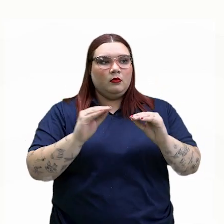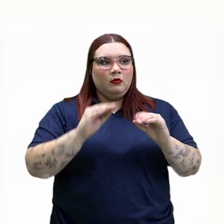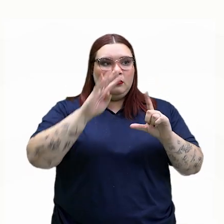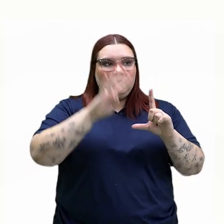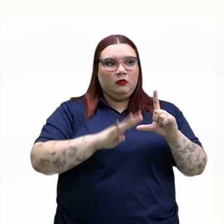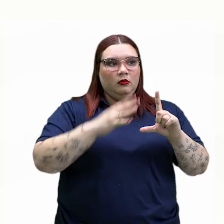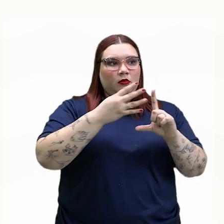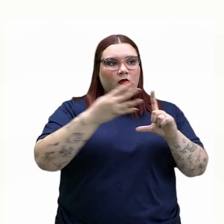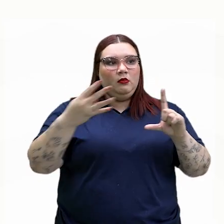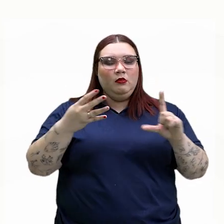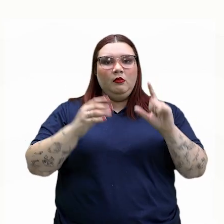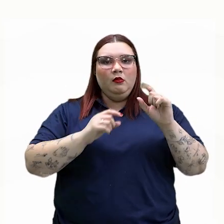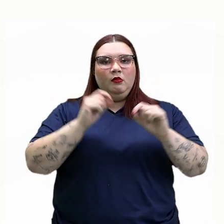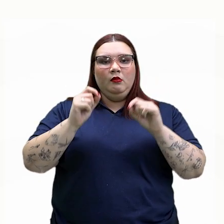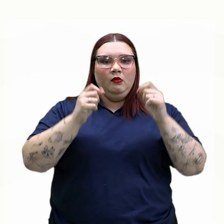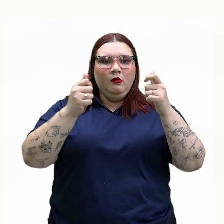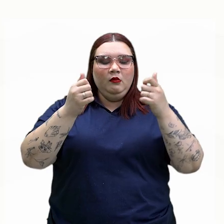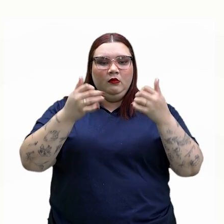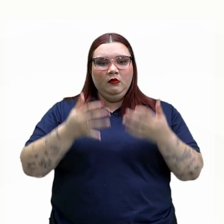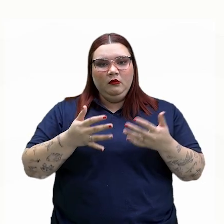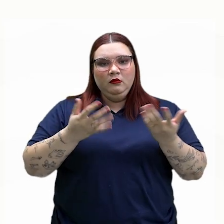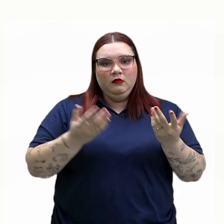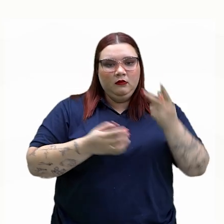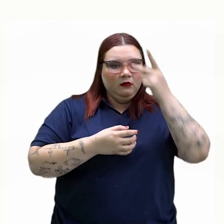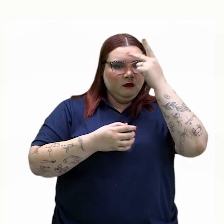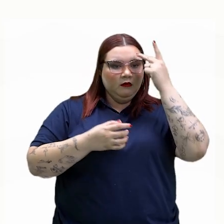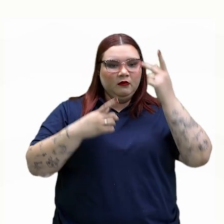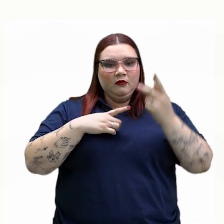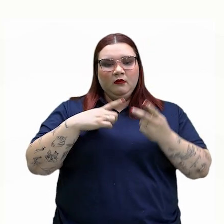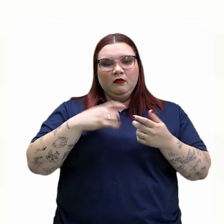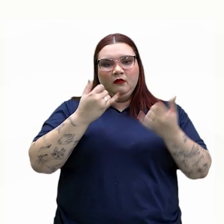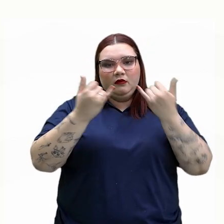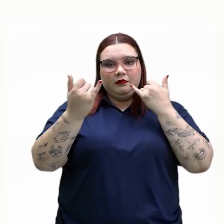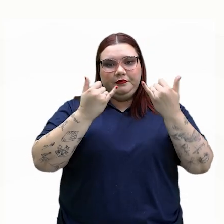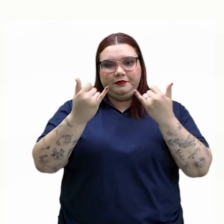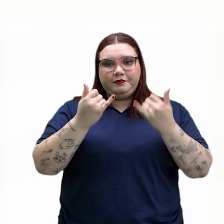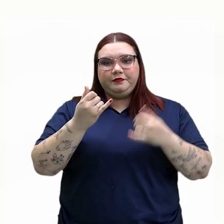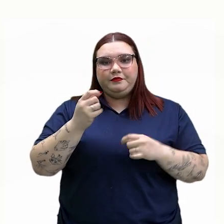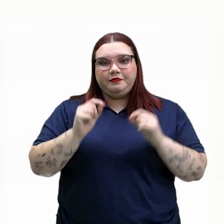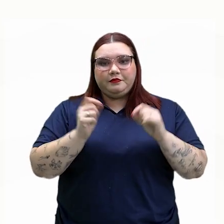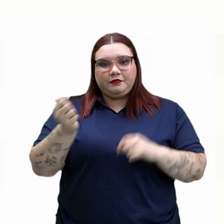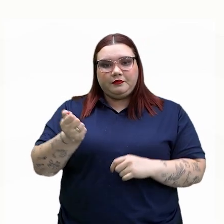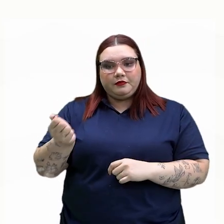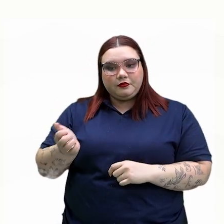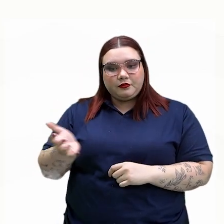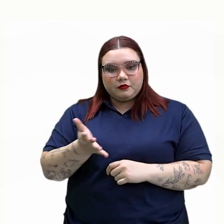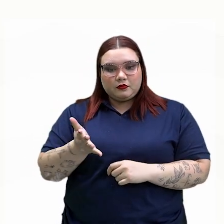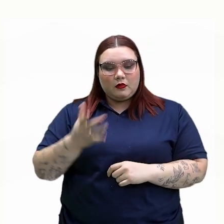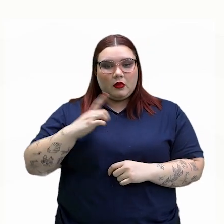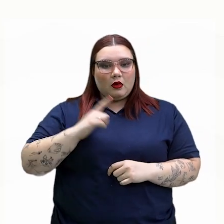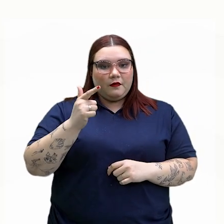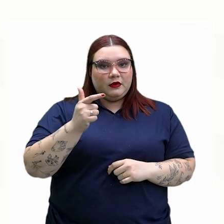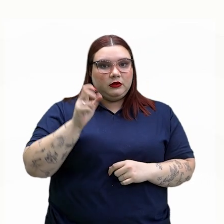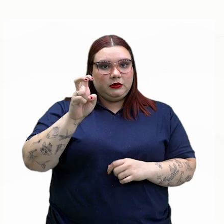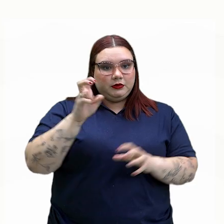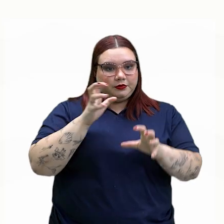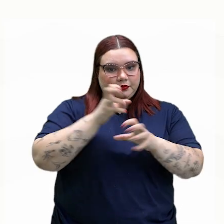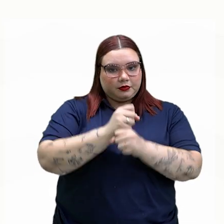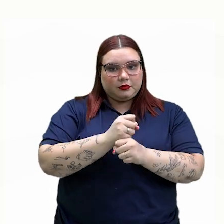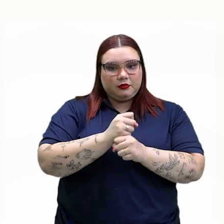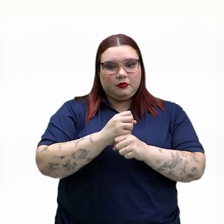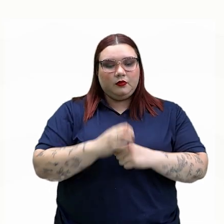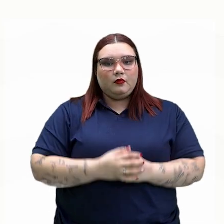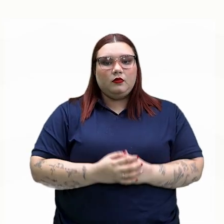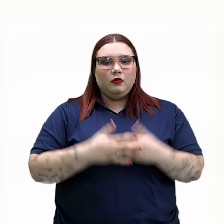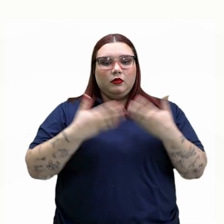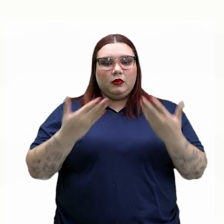uma tabela e ele diz o seguinte: alguém estava brincando lá com dado e fez 25 lançamentos. Certo, professor? E